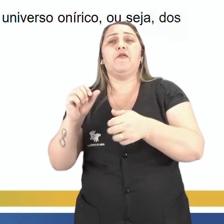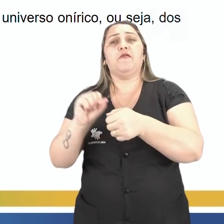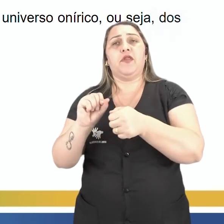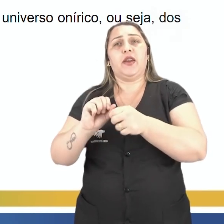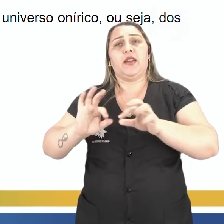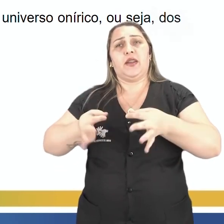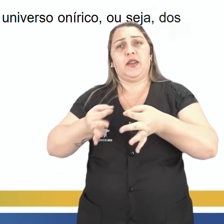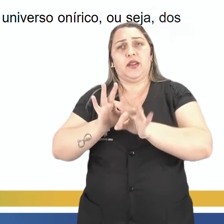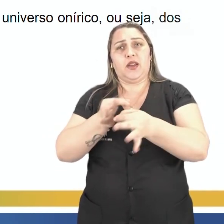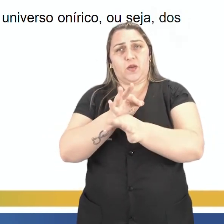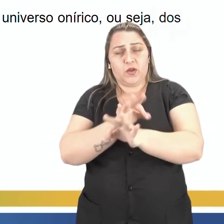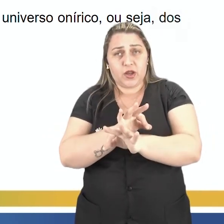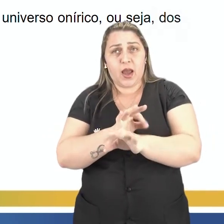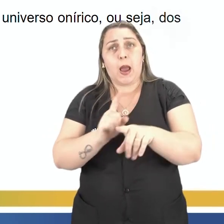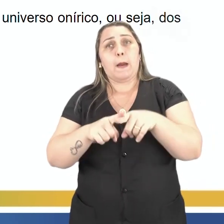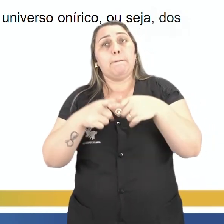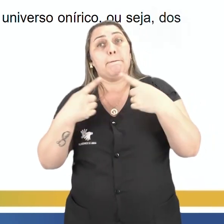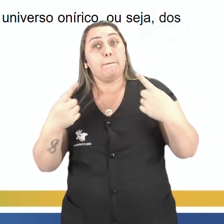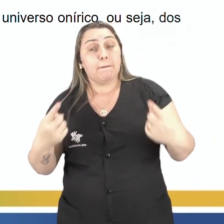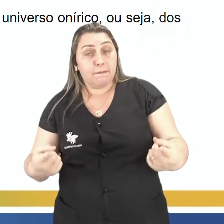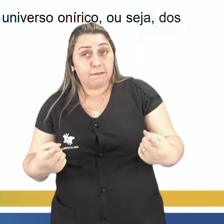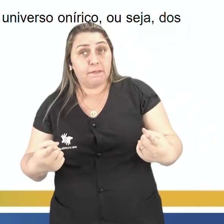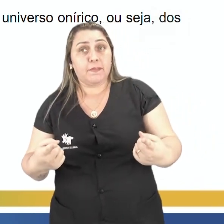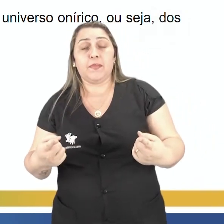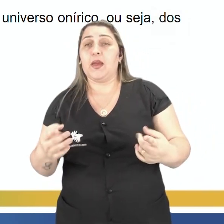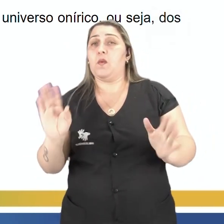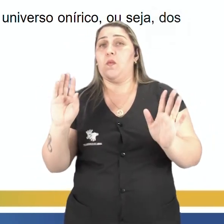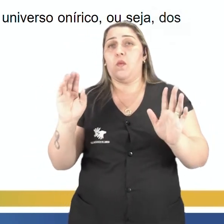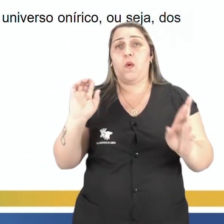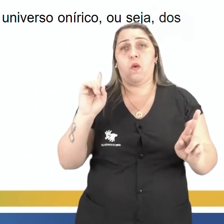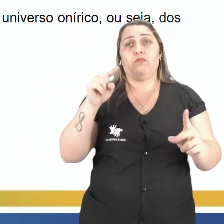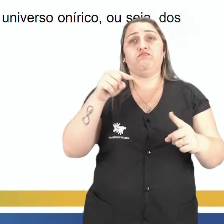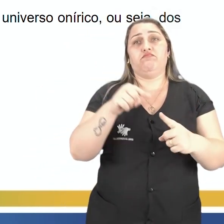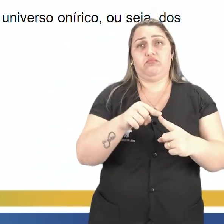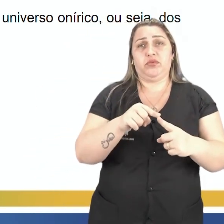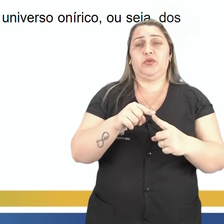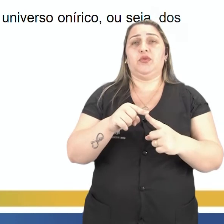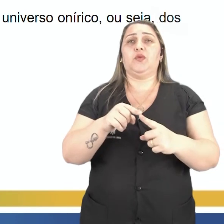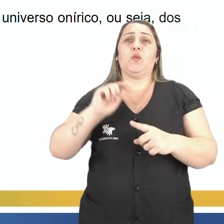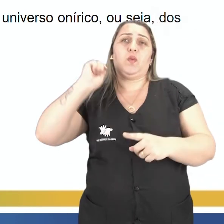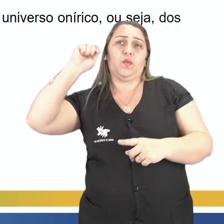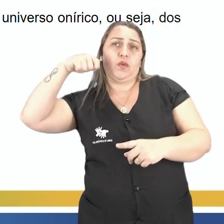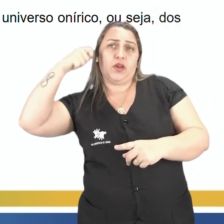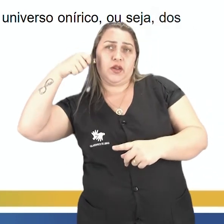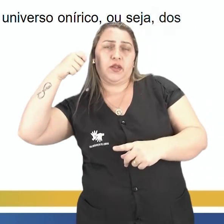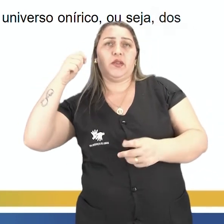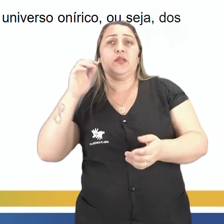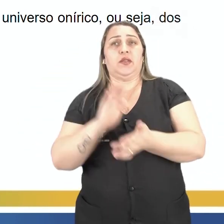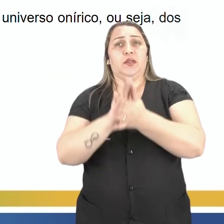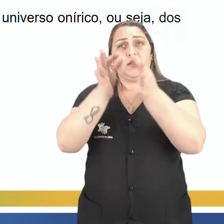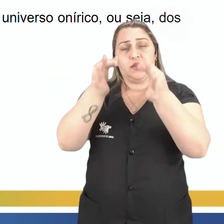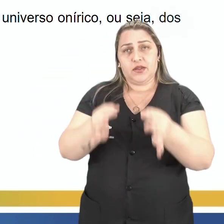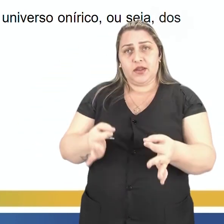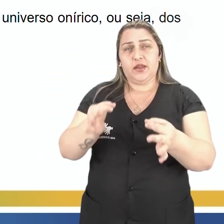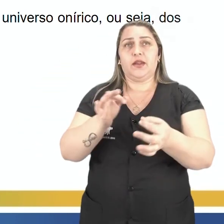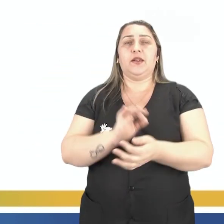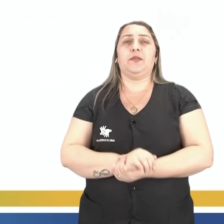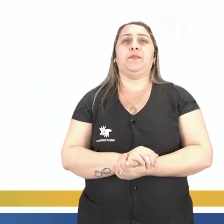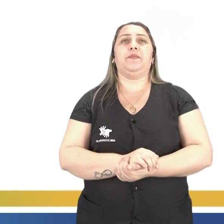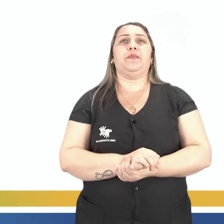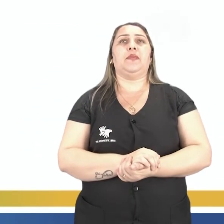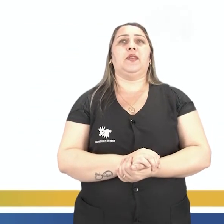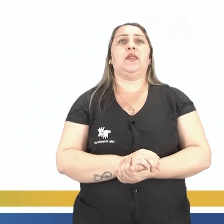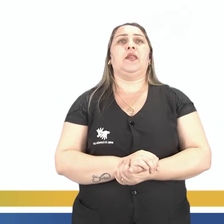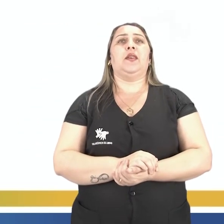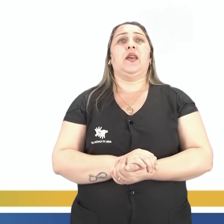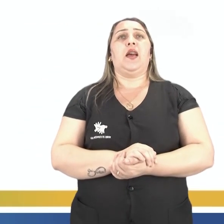em crochê, claro, ela é feita em crochê, porém, não era esse o objetivo do artista. Tá certo, pessoal? E